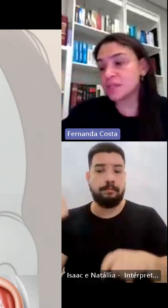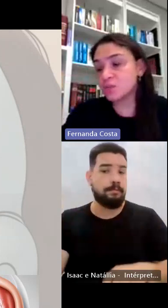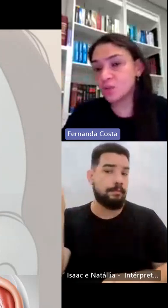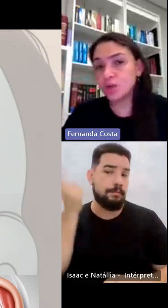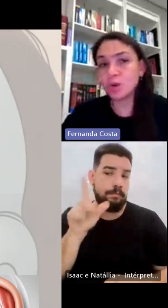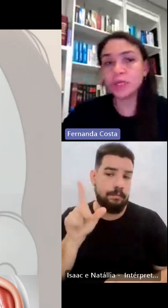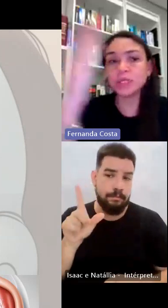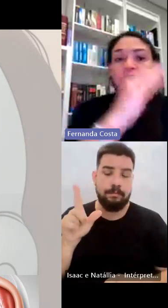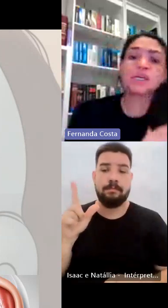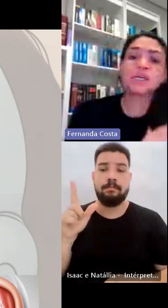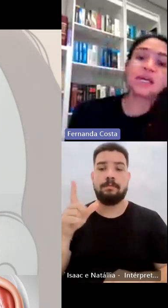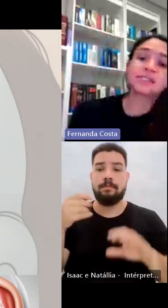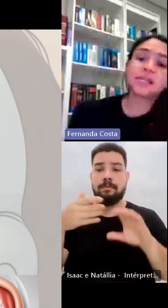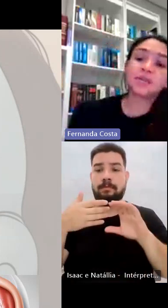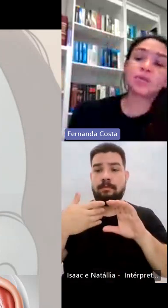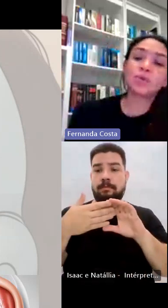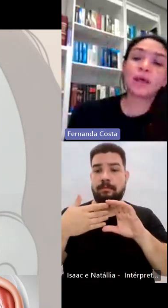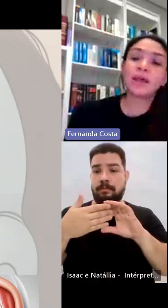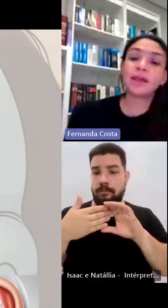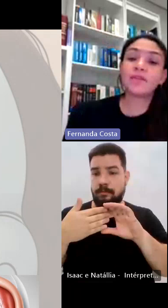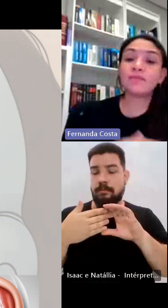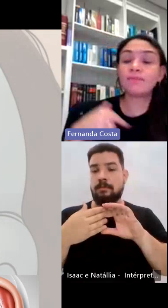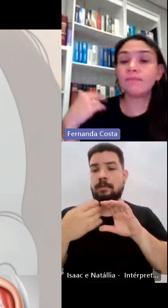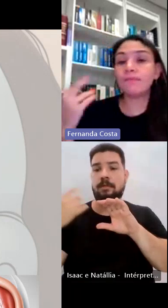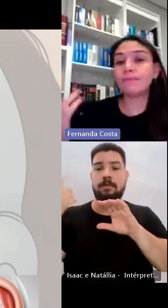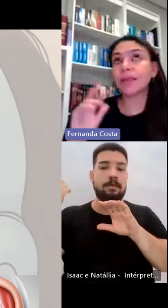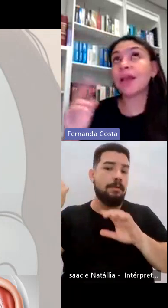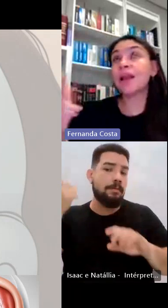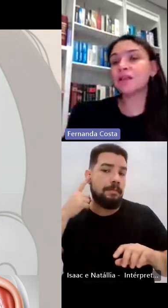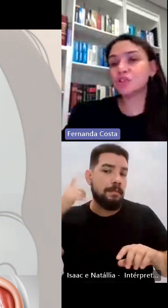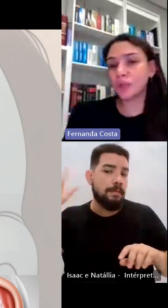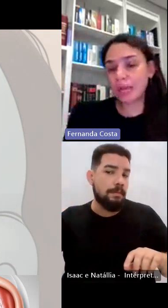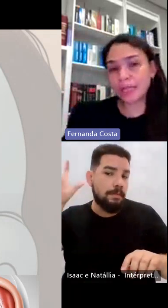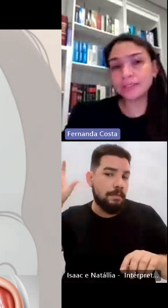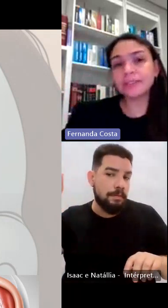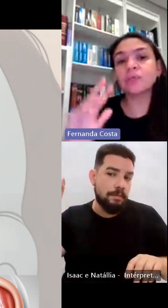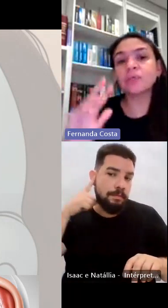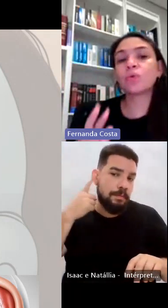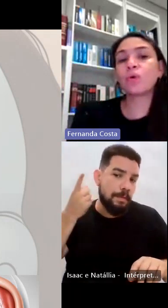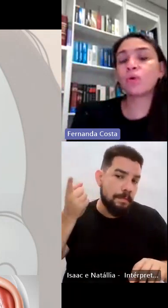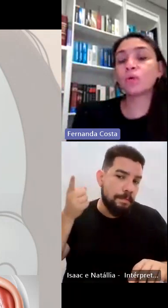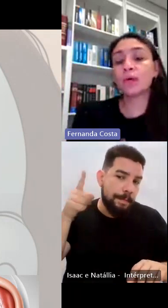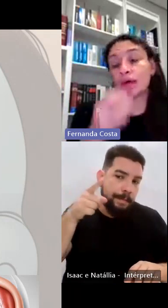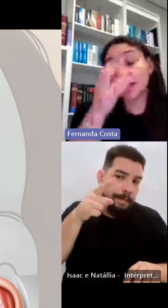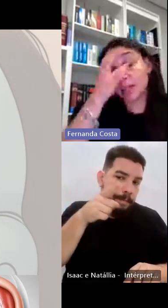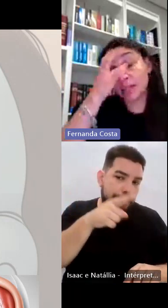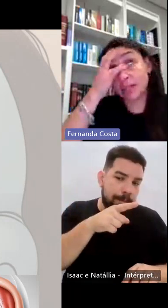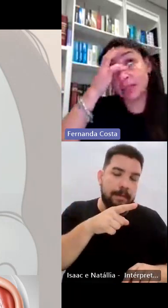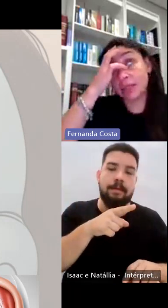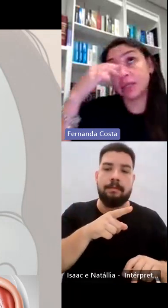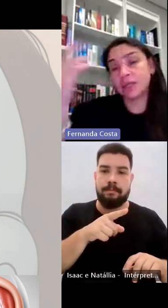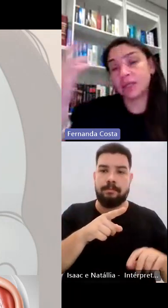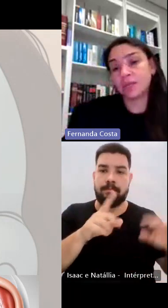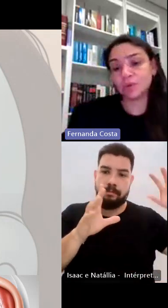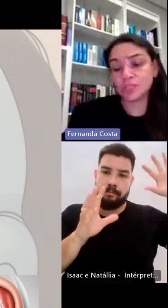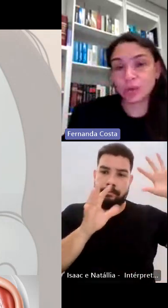a vibração sonora sendo relacionada com